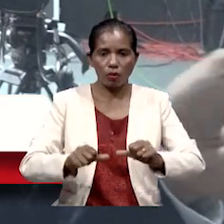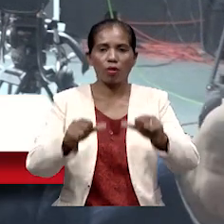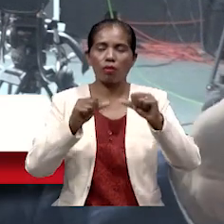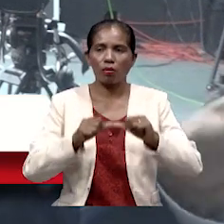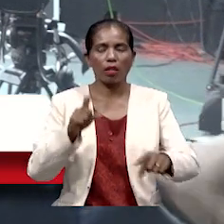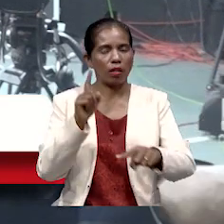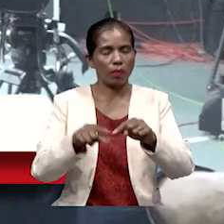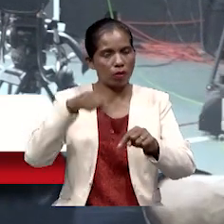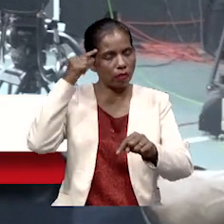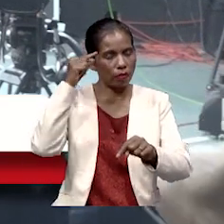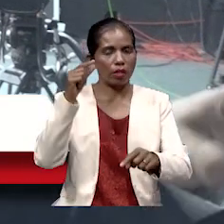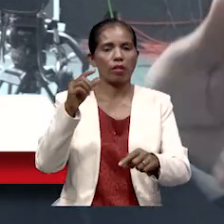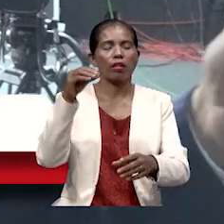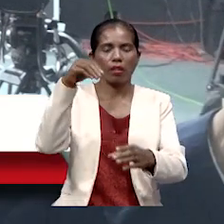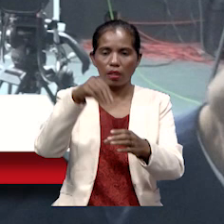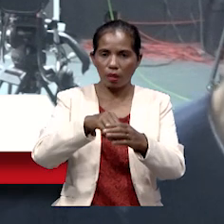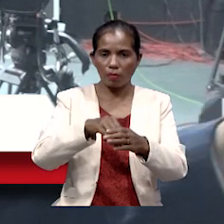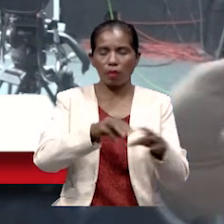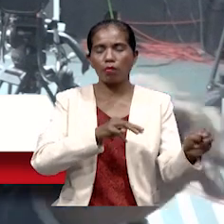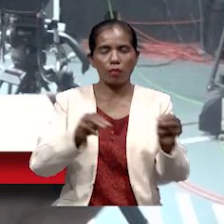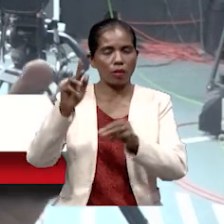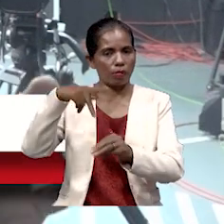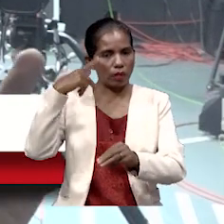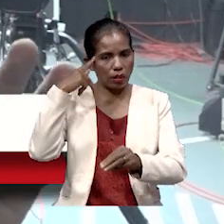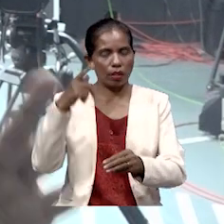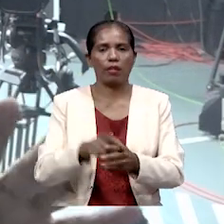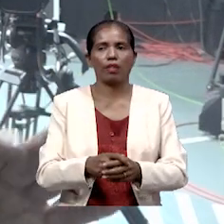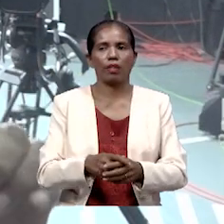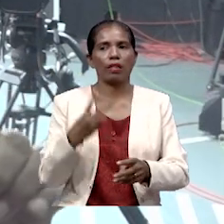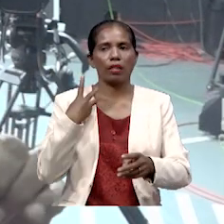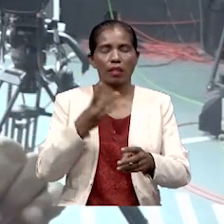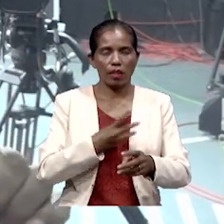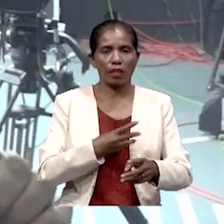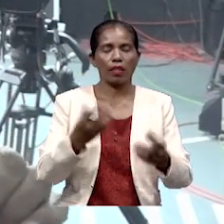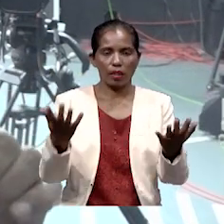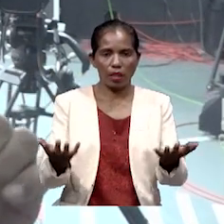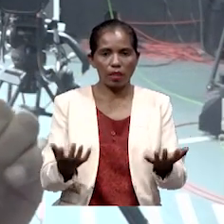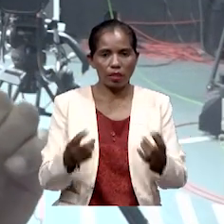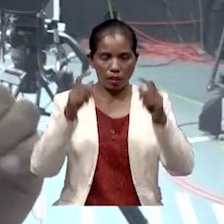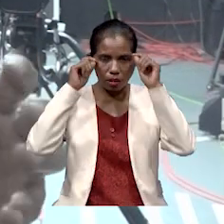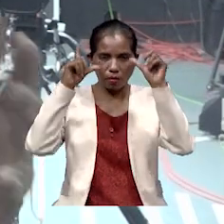governo de Tama muda a política externa, la vele de Seluk mai muda. Nebe, e te sorte, cata Timor, e ha...